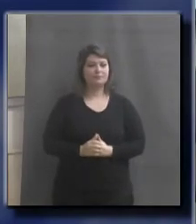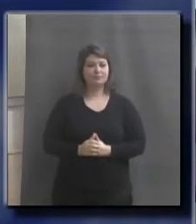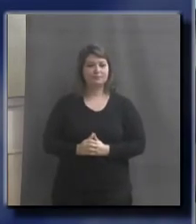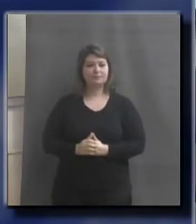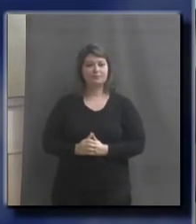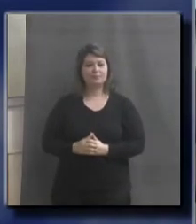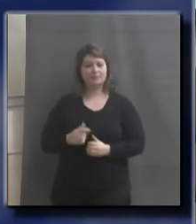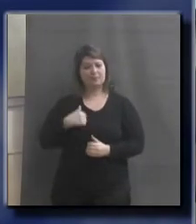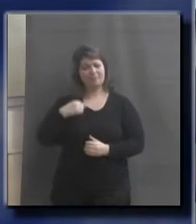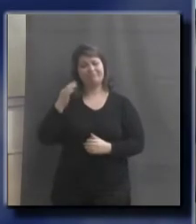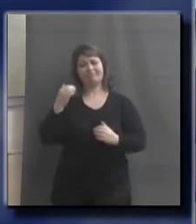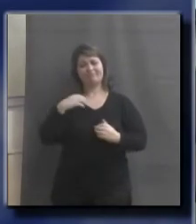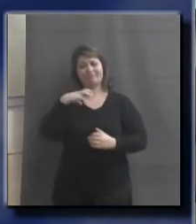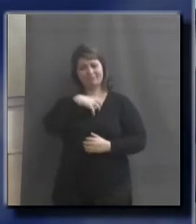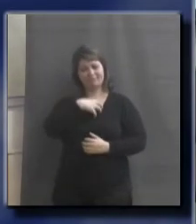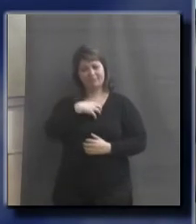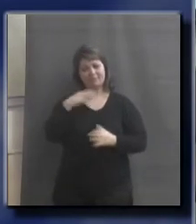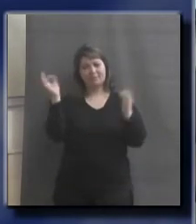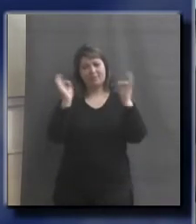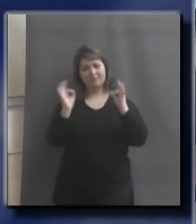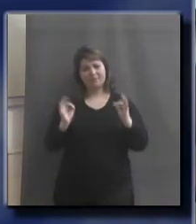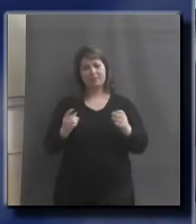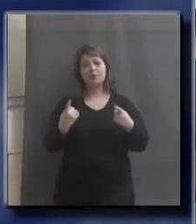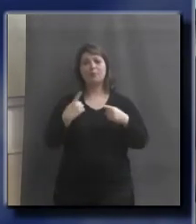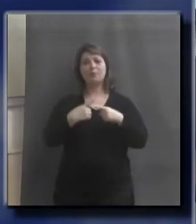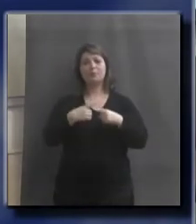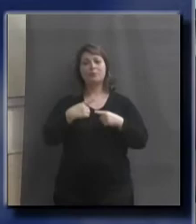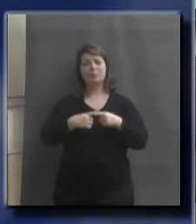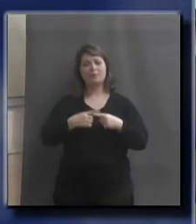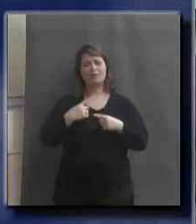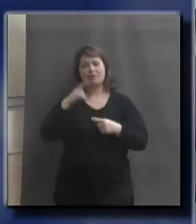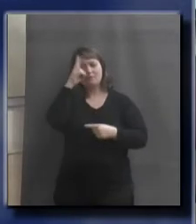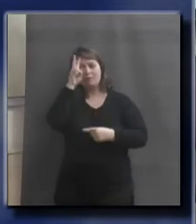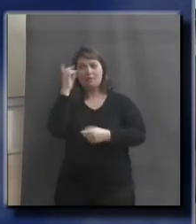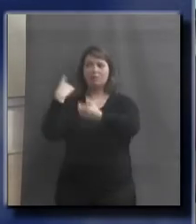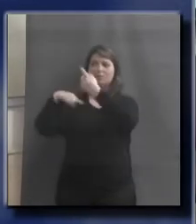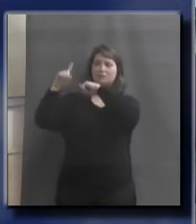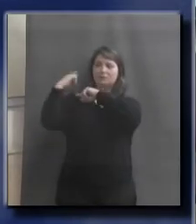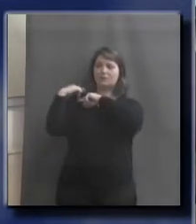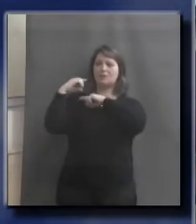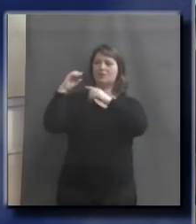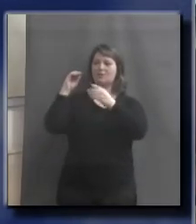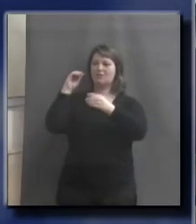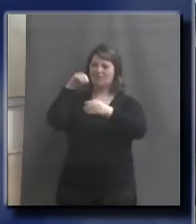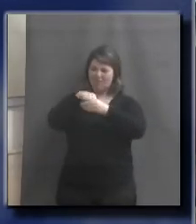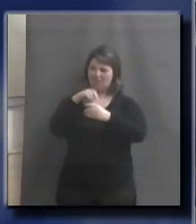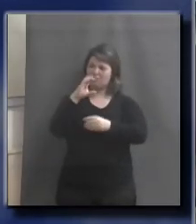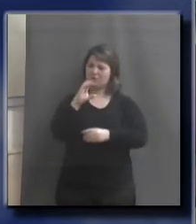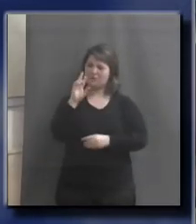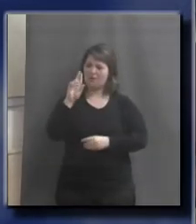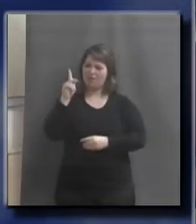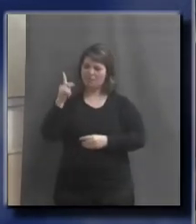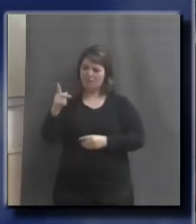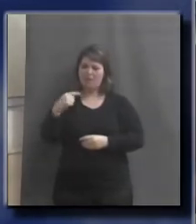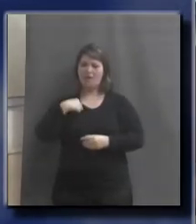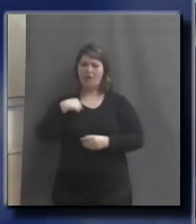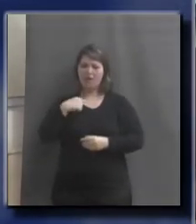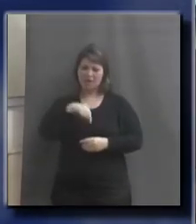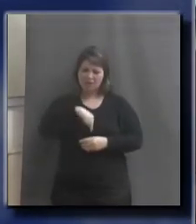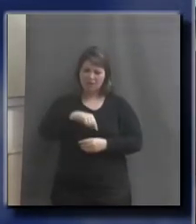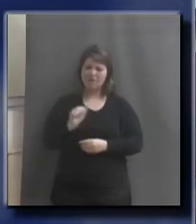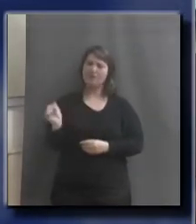Eu fico bastante feliz porque acompanhei, na minha história dentro do CRP, a valorização que a